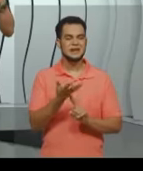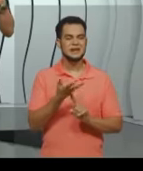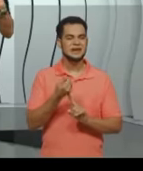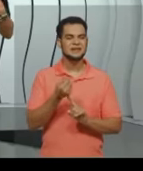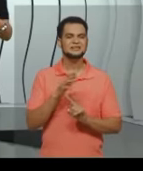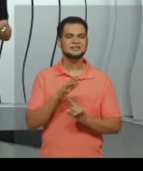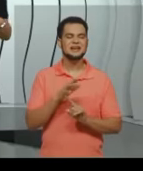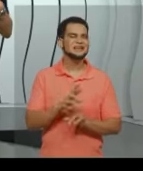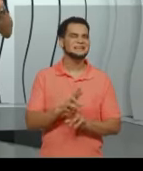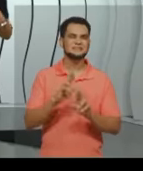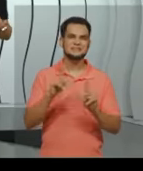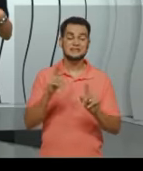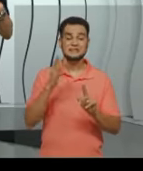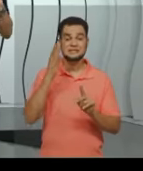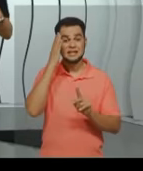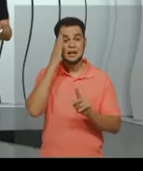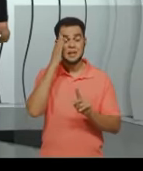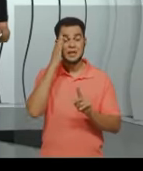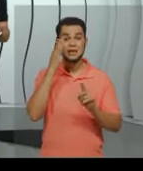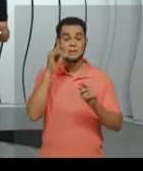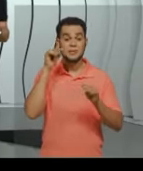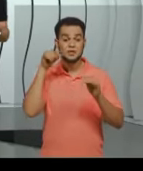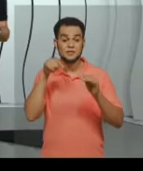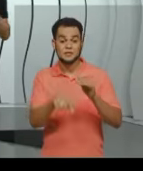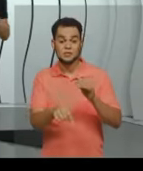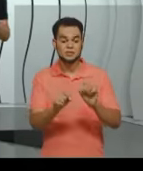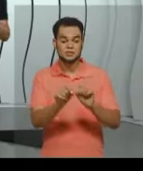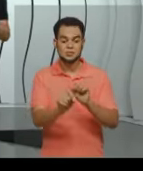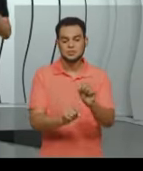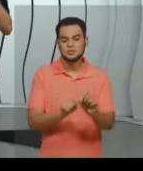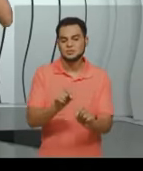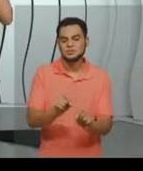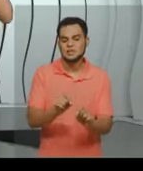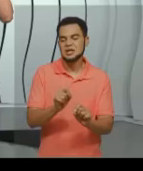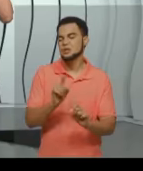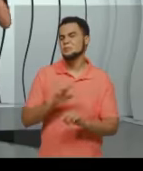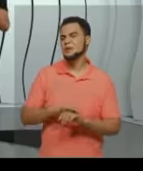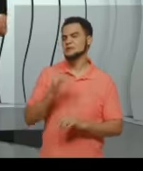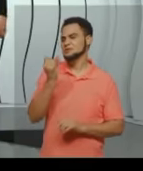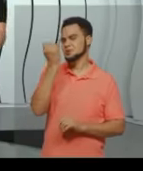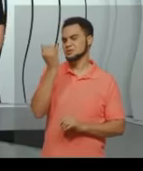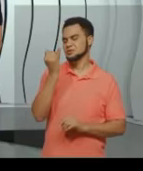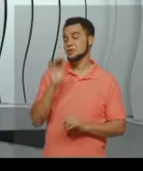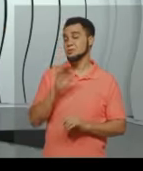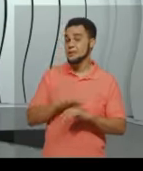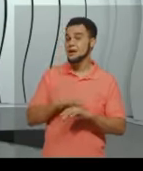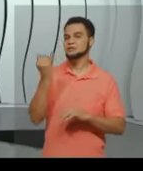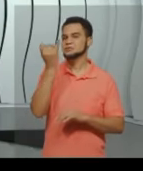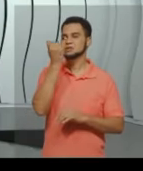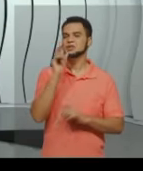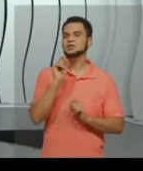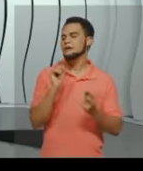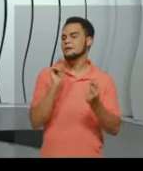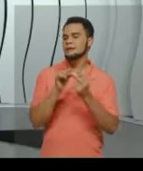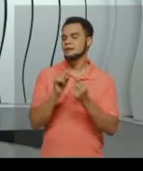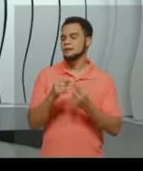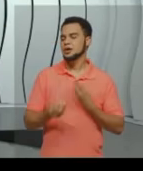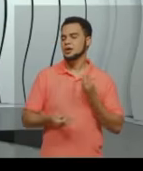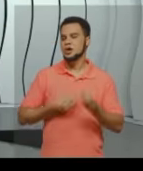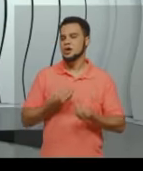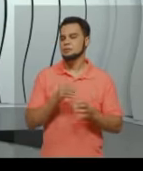dizer, sim, complementa a interpretação, mas não é o mais importante é a forma, tá?